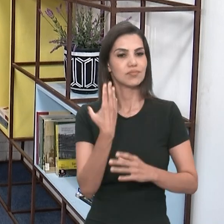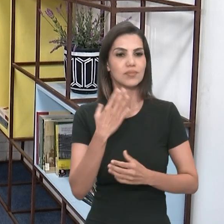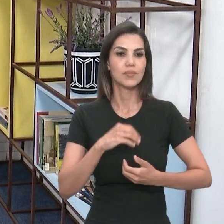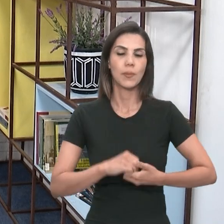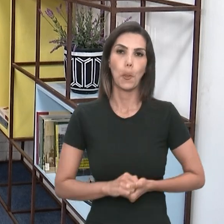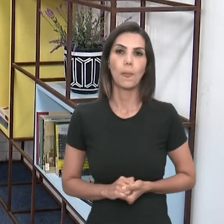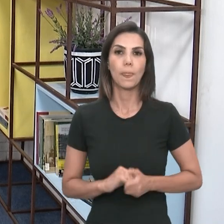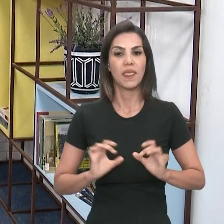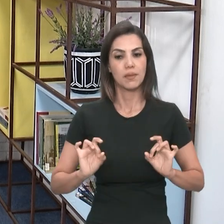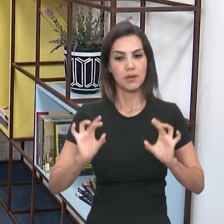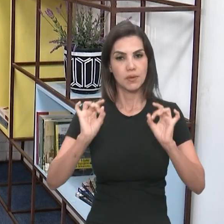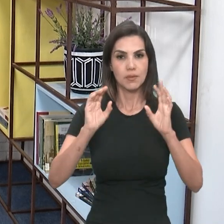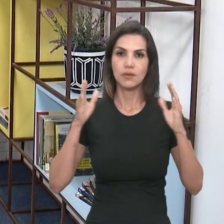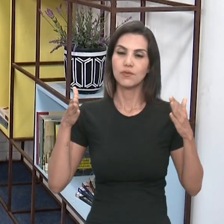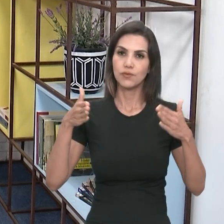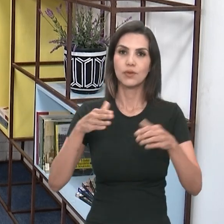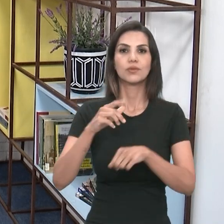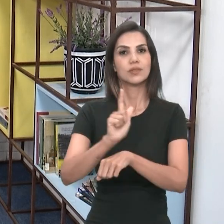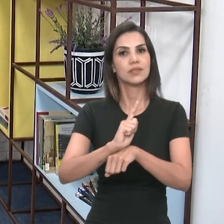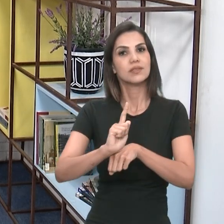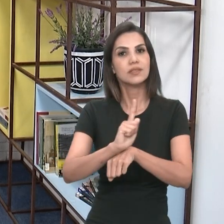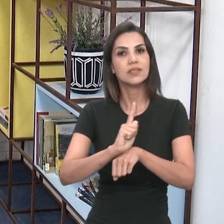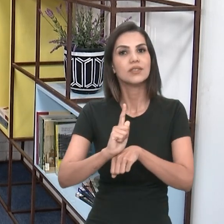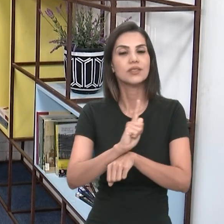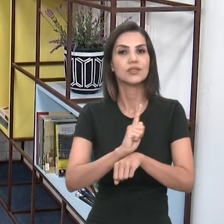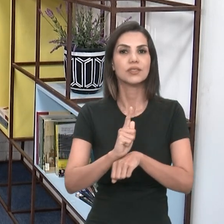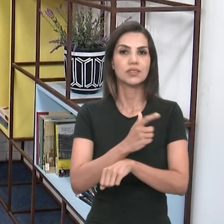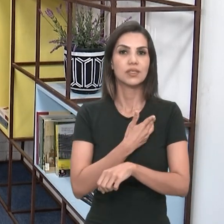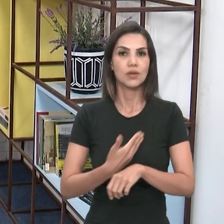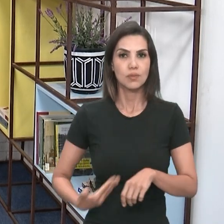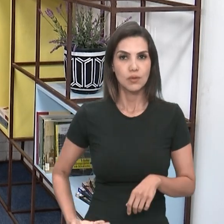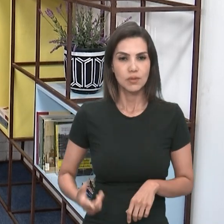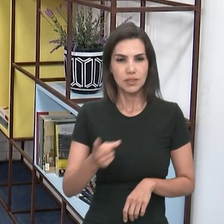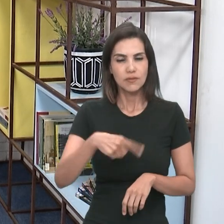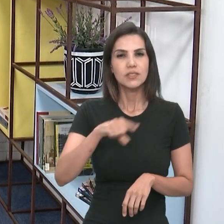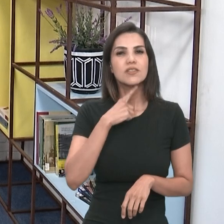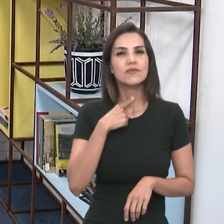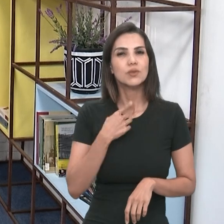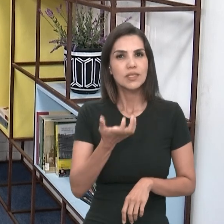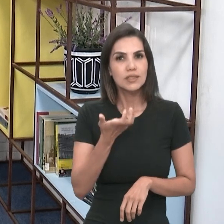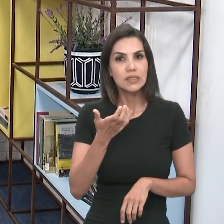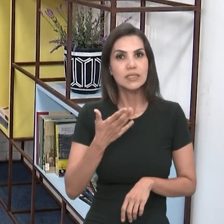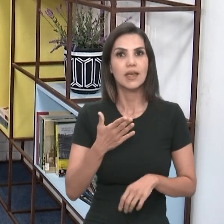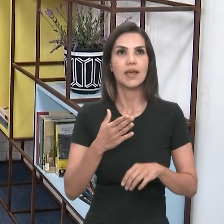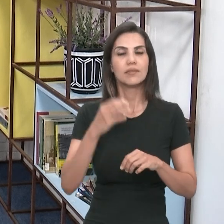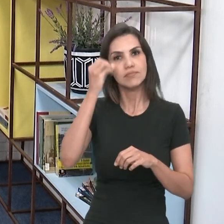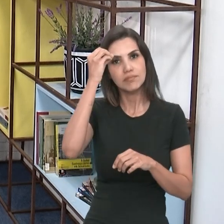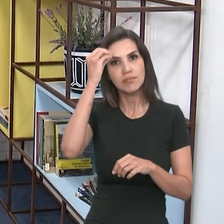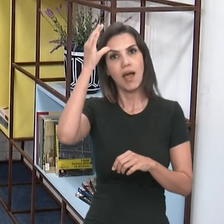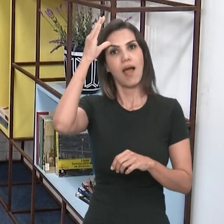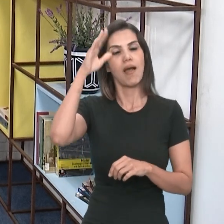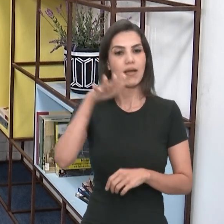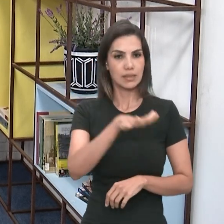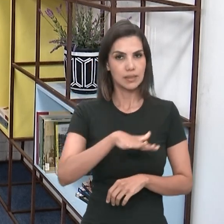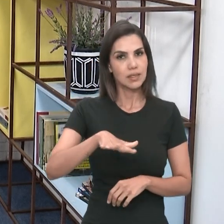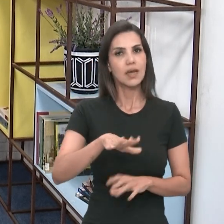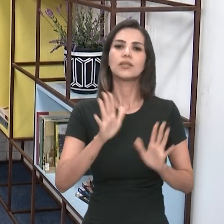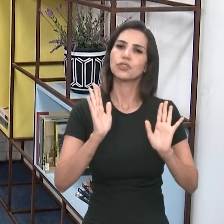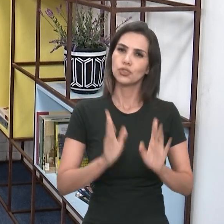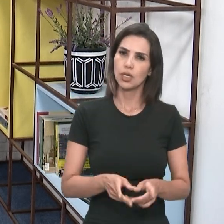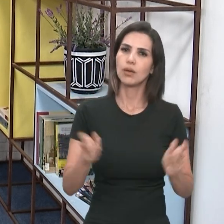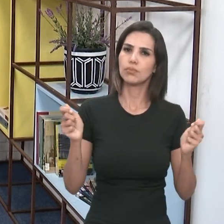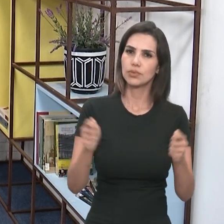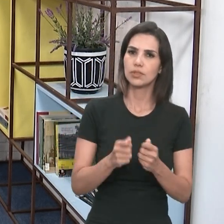em gestão pública. Então, se você aí busca aprimorar os seus conhecimentos nessa área, já pode realizar sua inscrição.